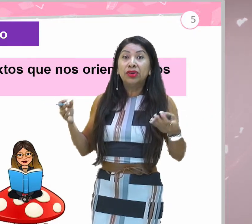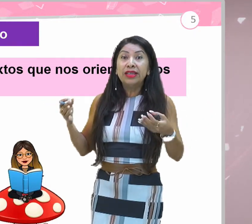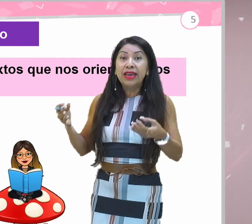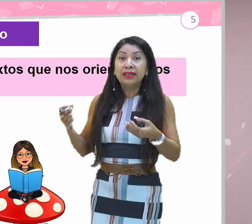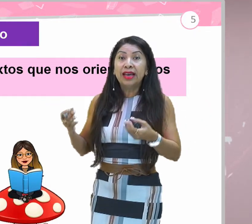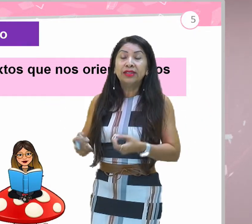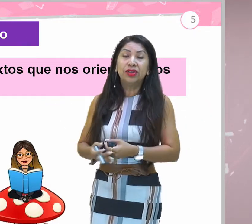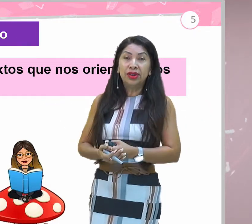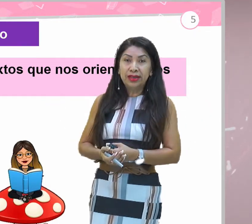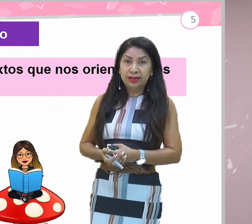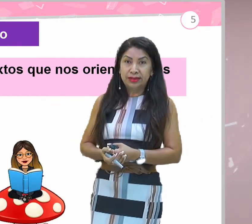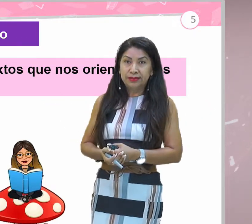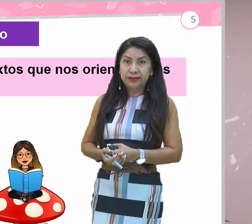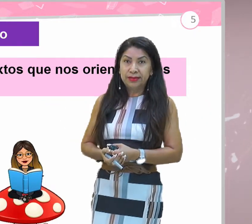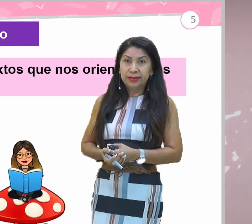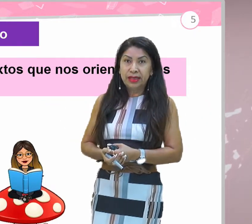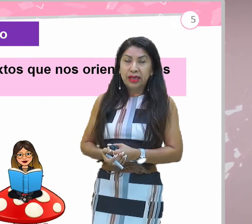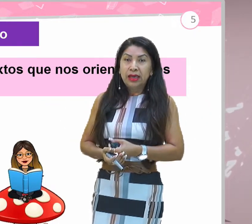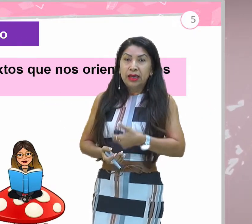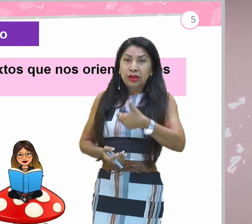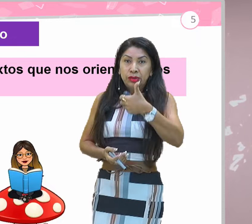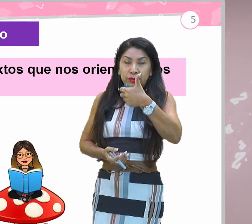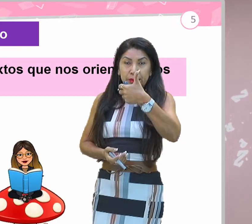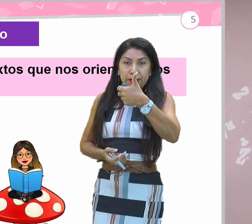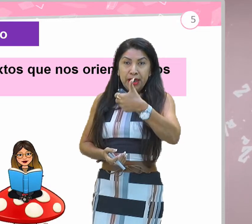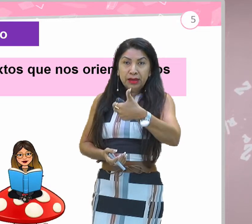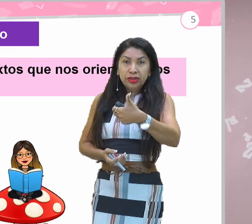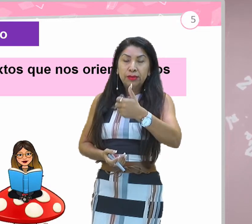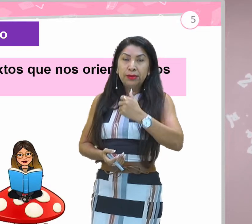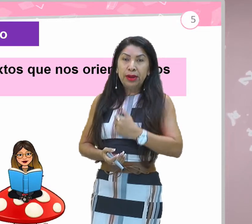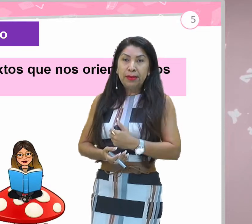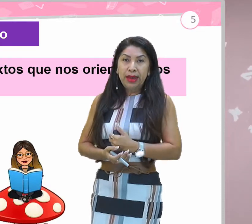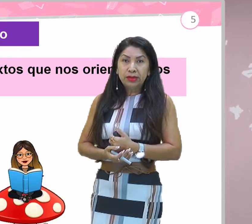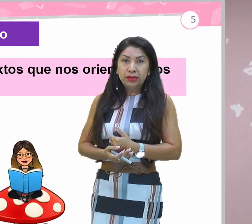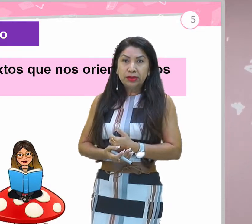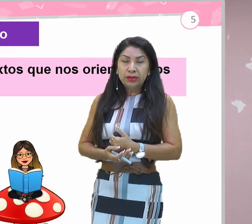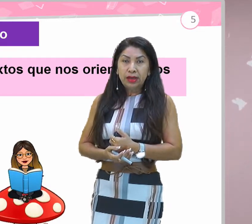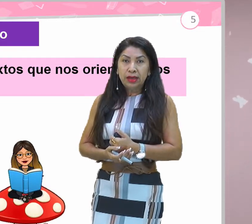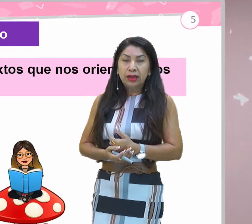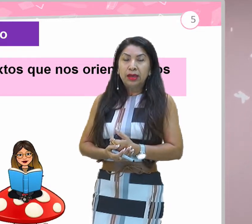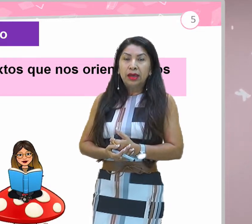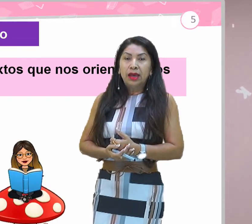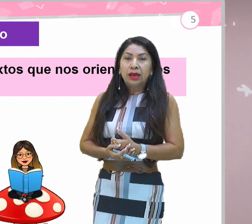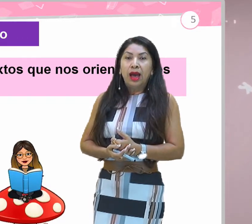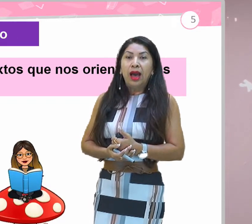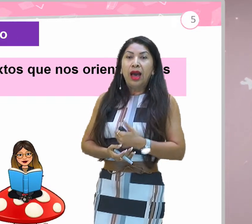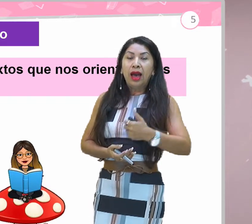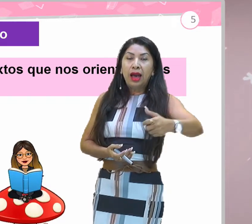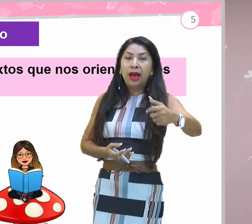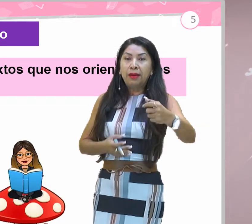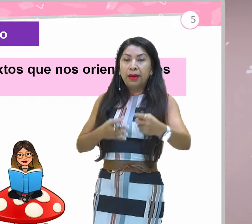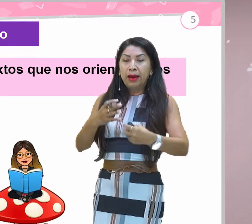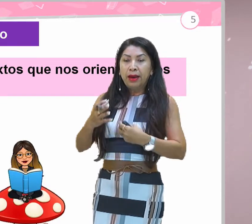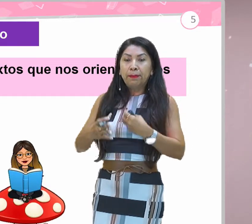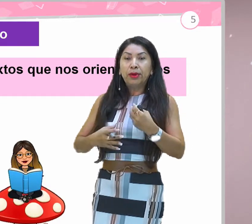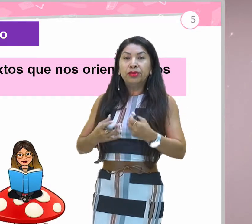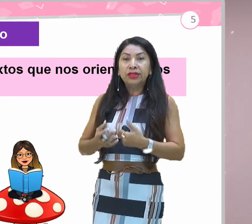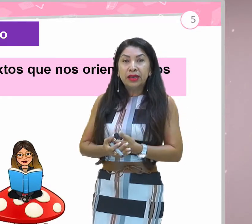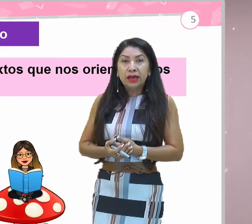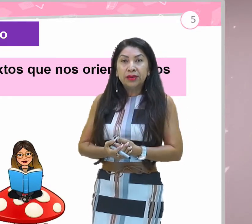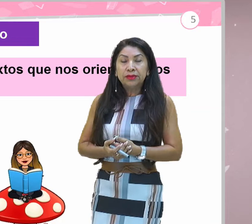várias orientações. Primeiro sobre o remédio, né?